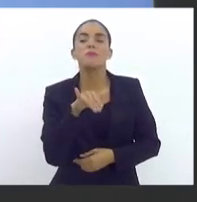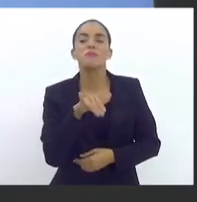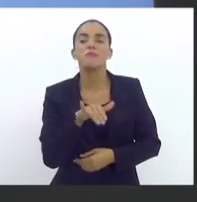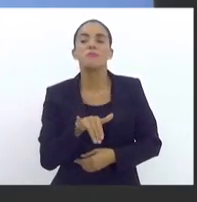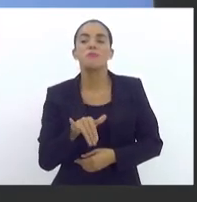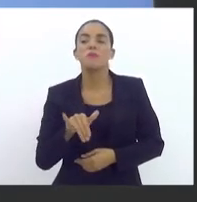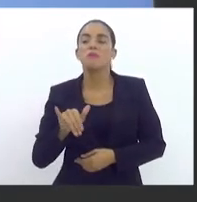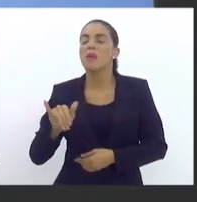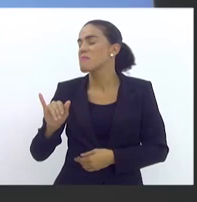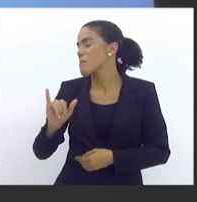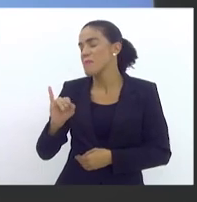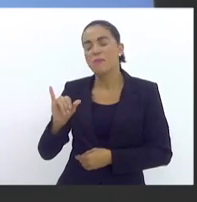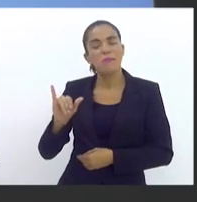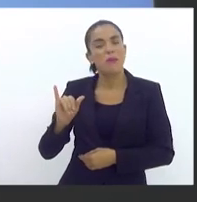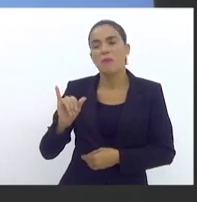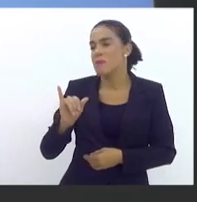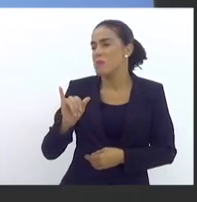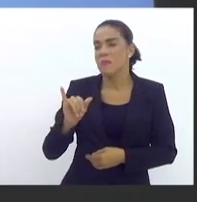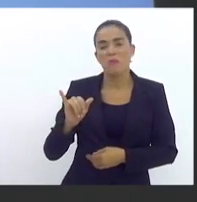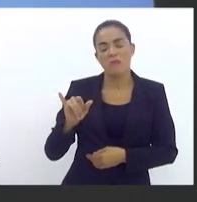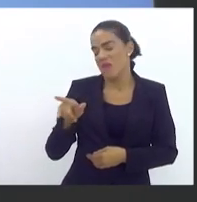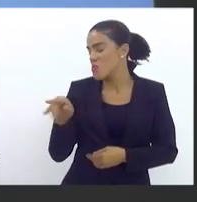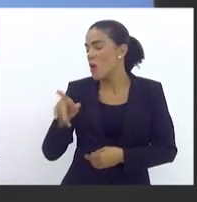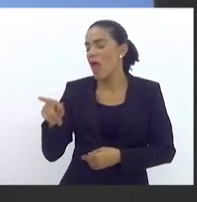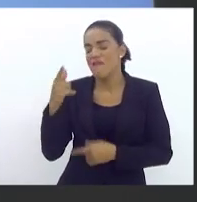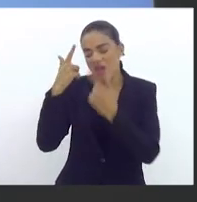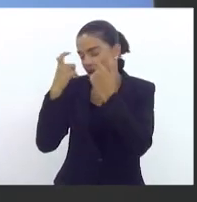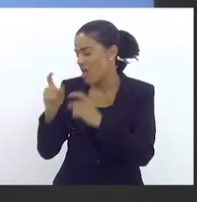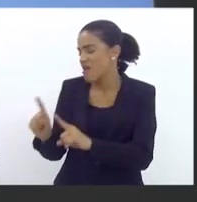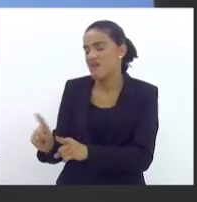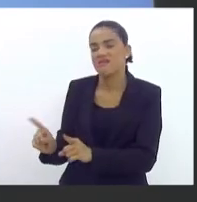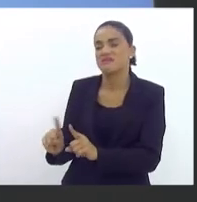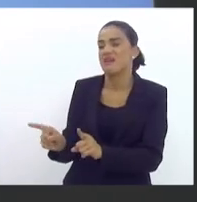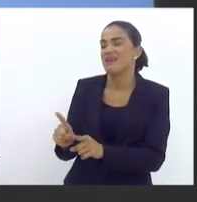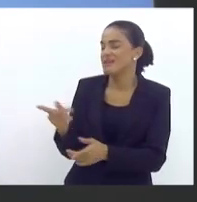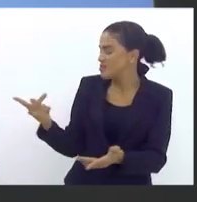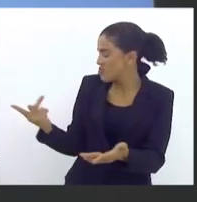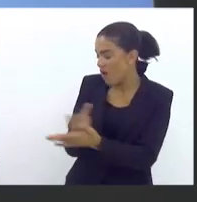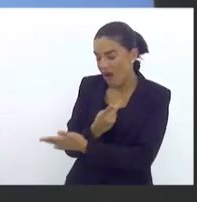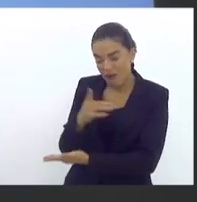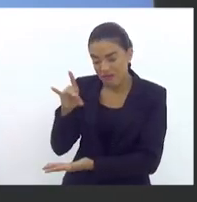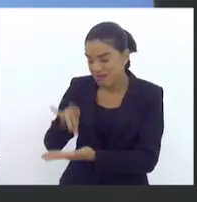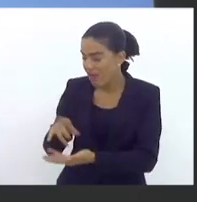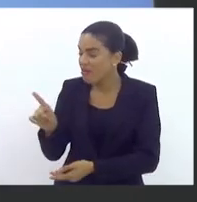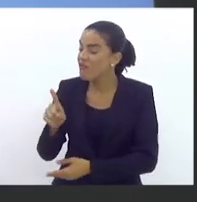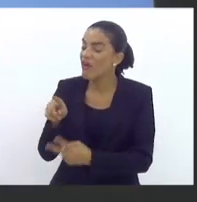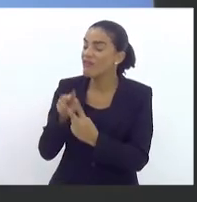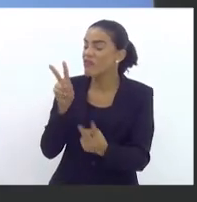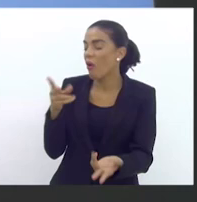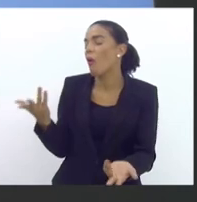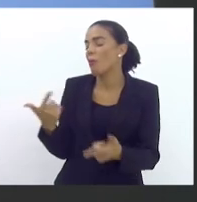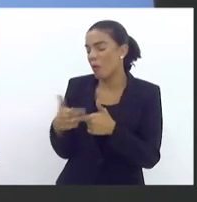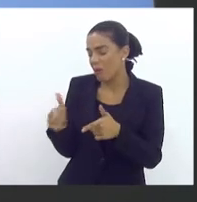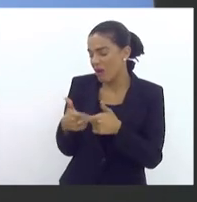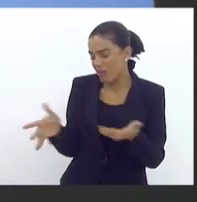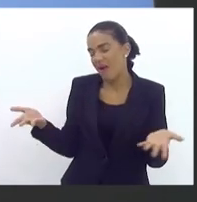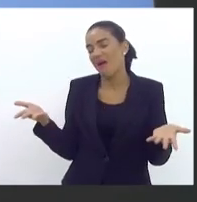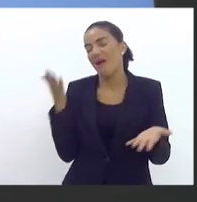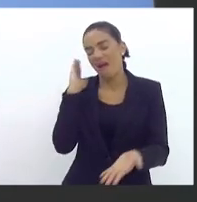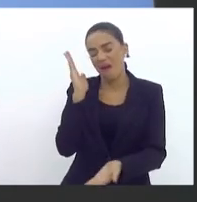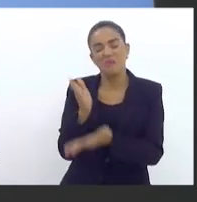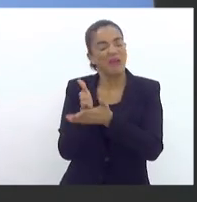minimizam porque isso é a violência você não é violência não acontece no mundo real foi no mundo virtual Qual o problema né